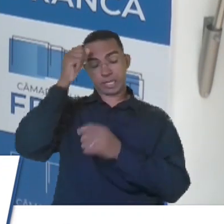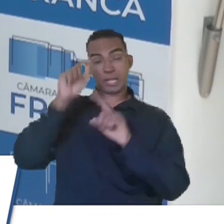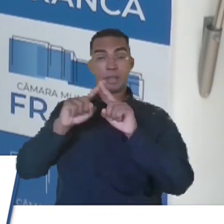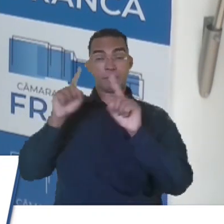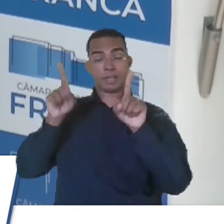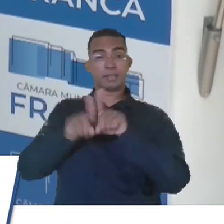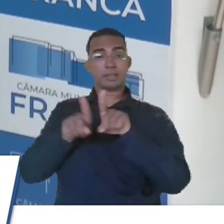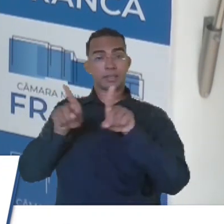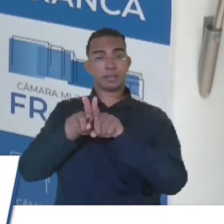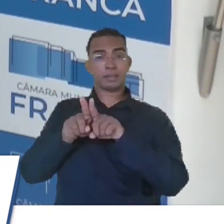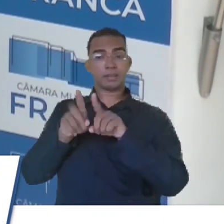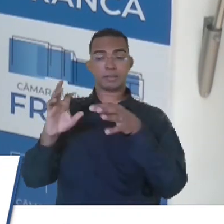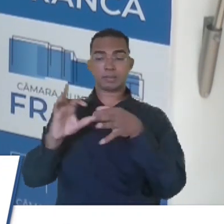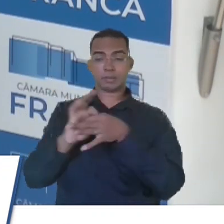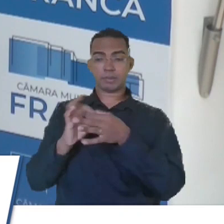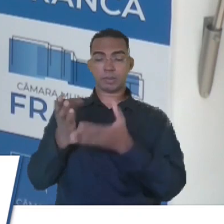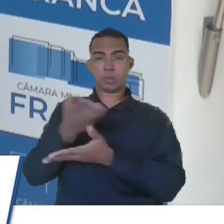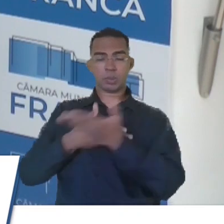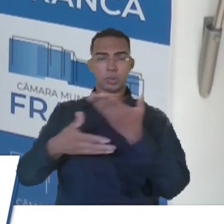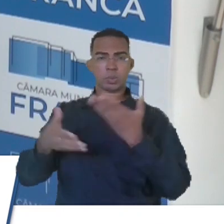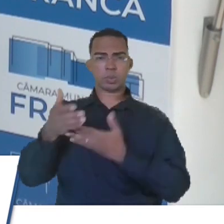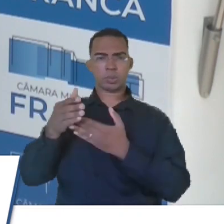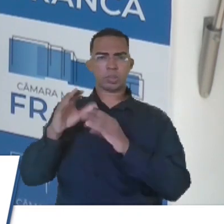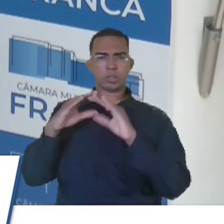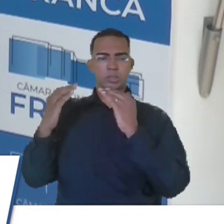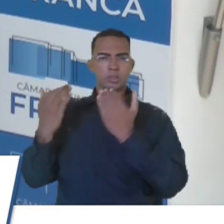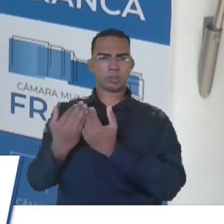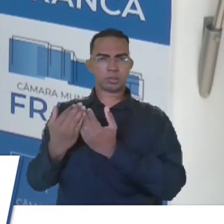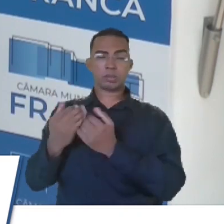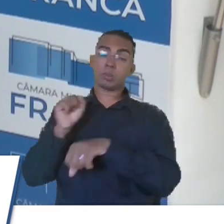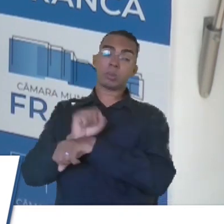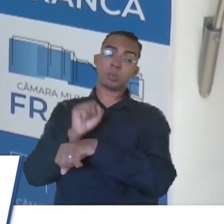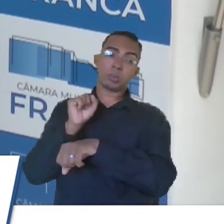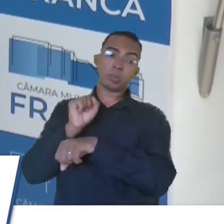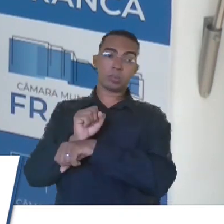fazer o envolvimento da comunidade. Eu espero que ela,